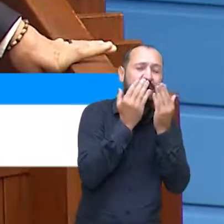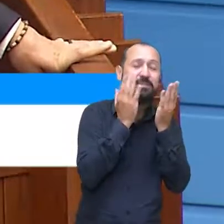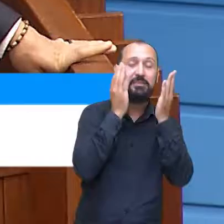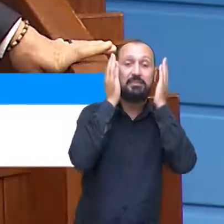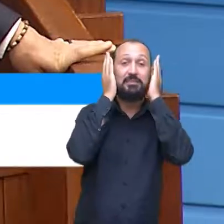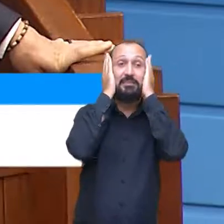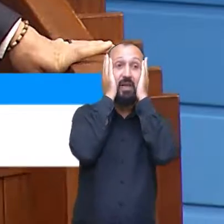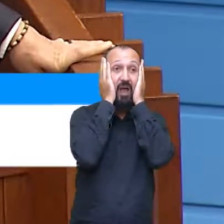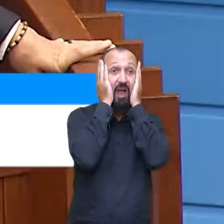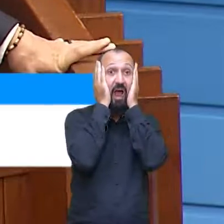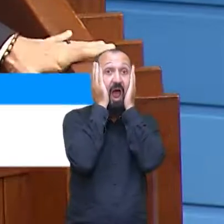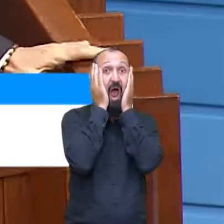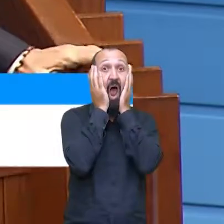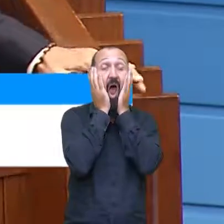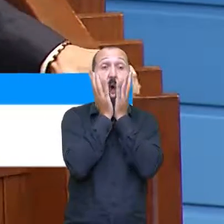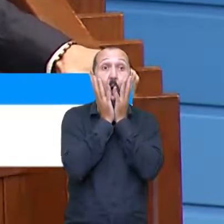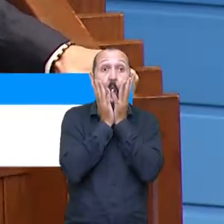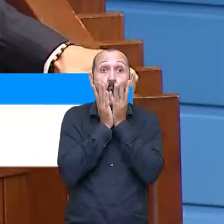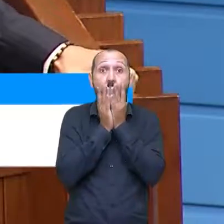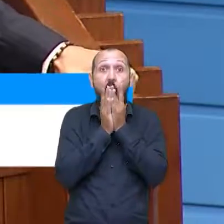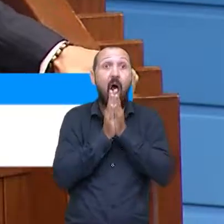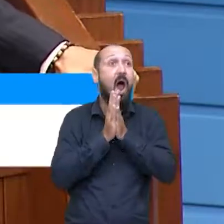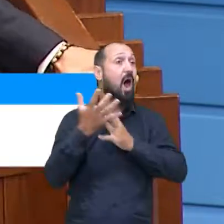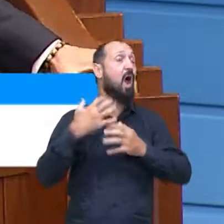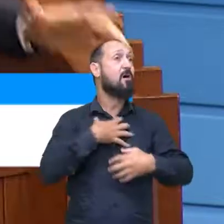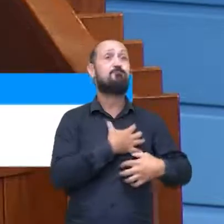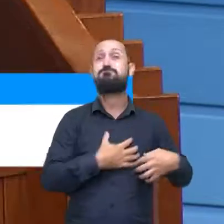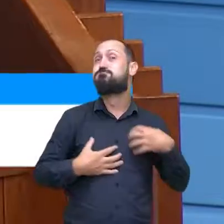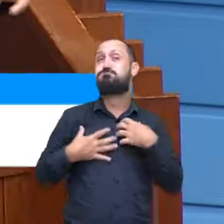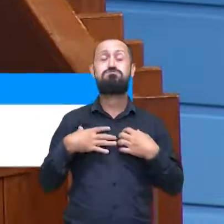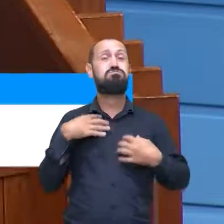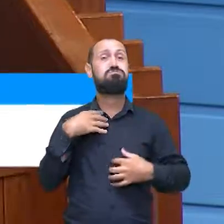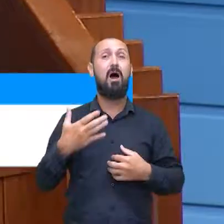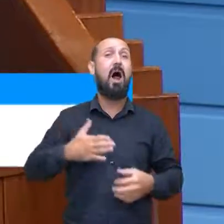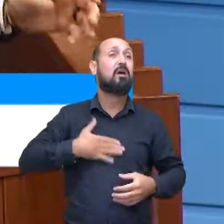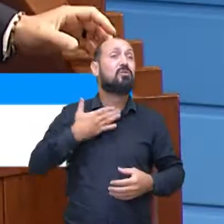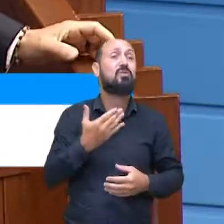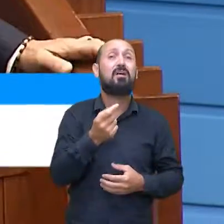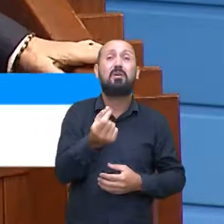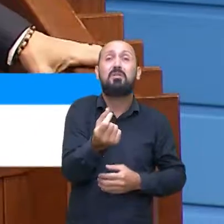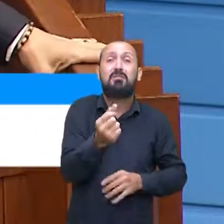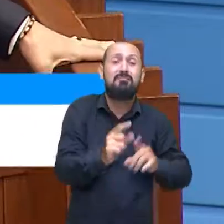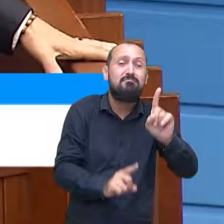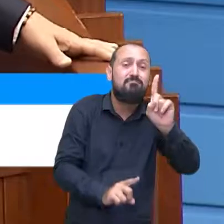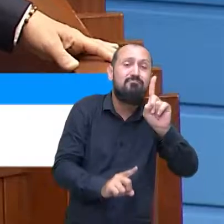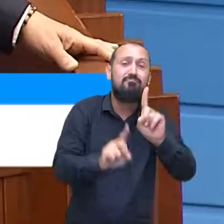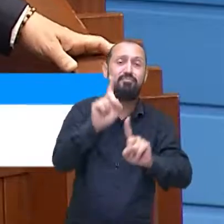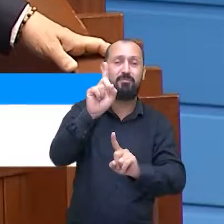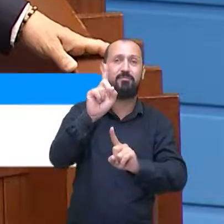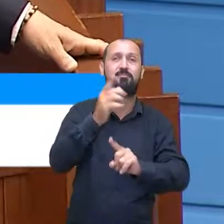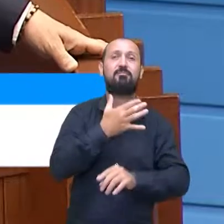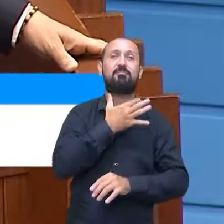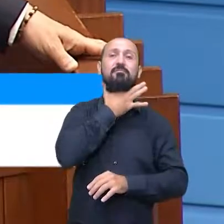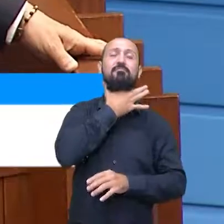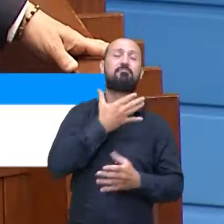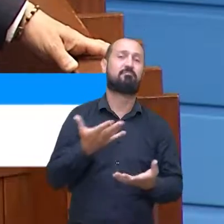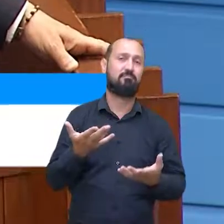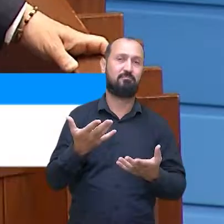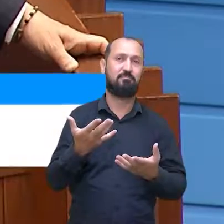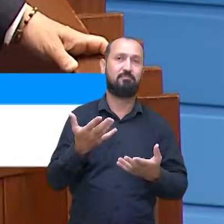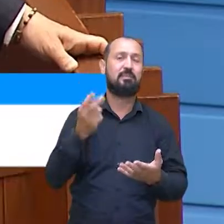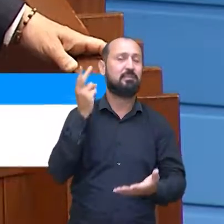compra de alimentos que as pessoas ficam realmente revoltadas e assustadas com o aumento